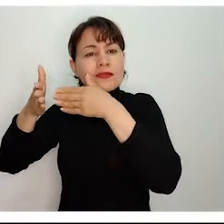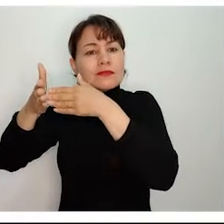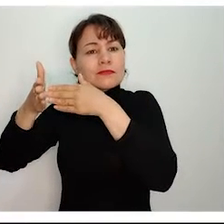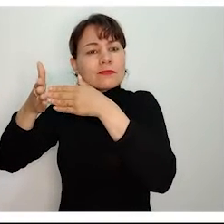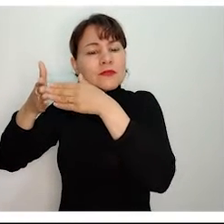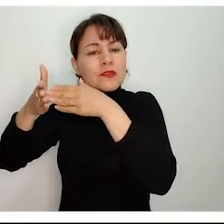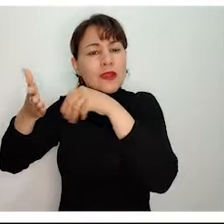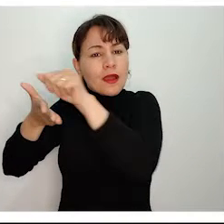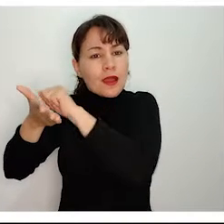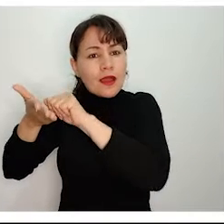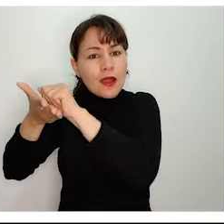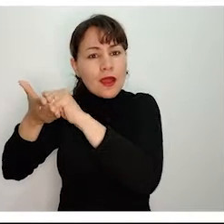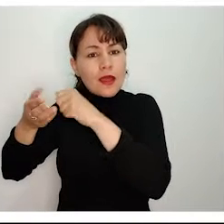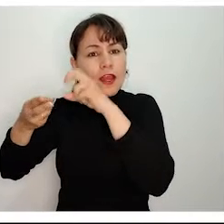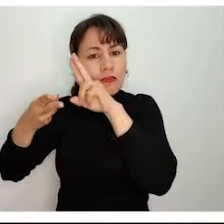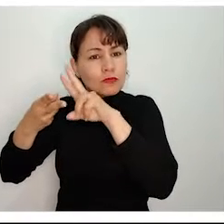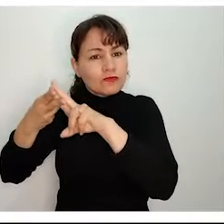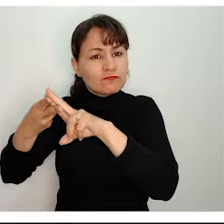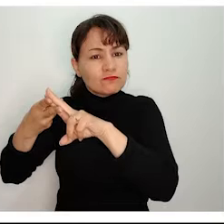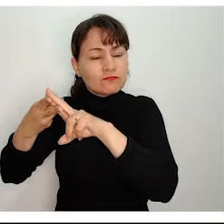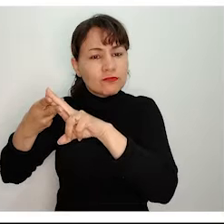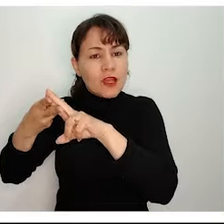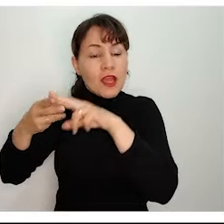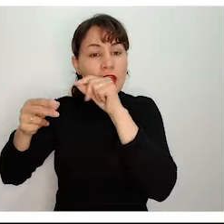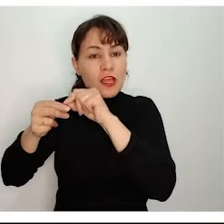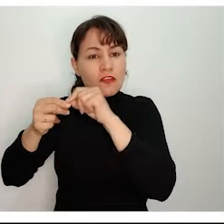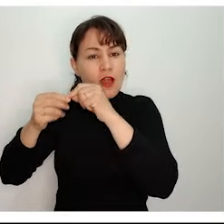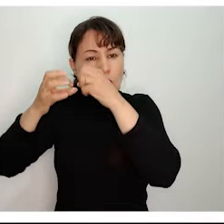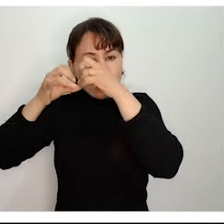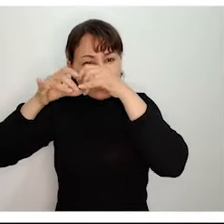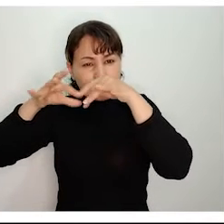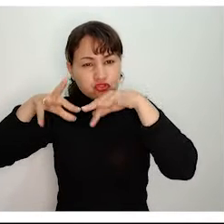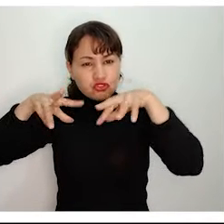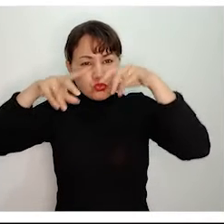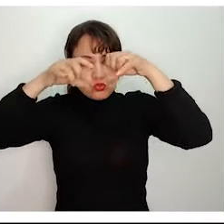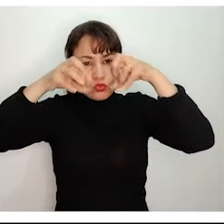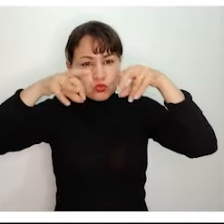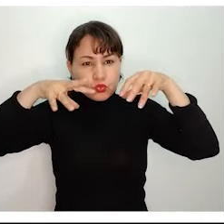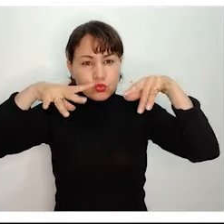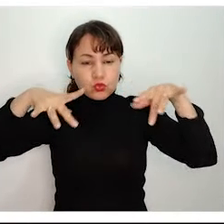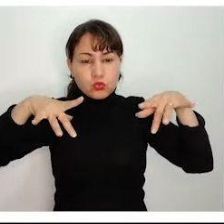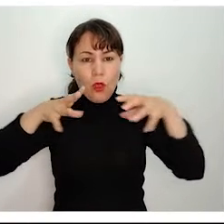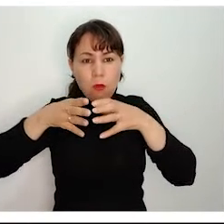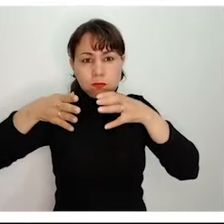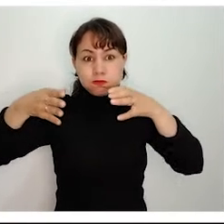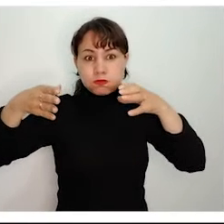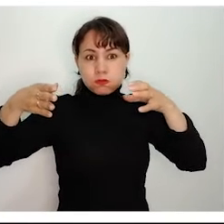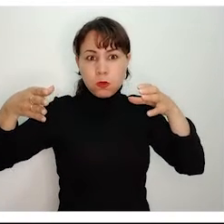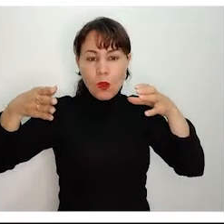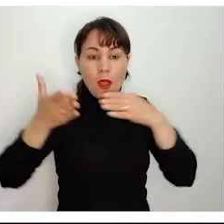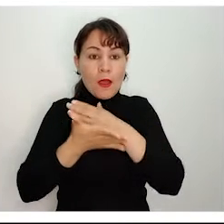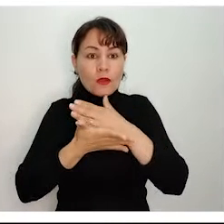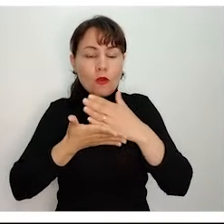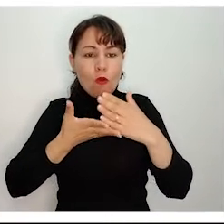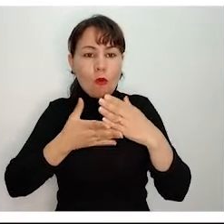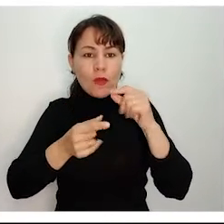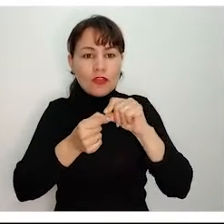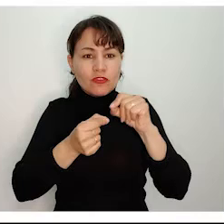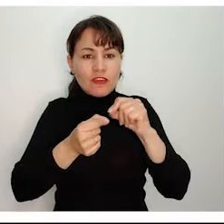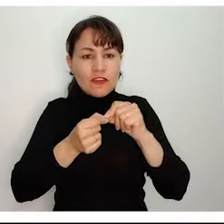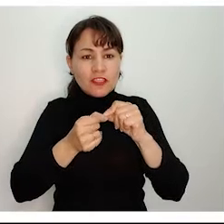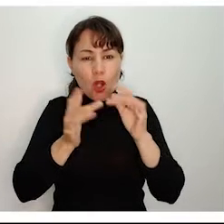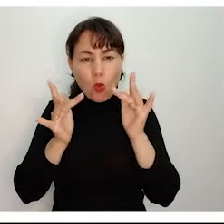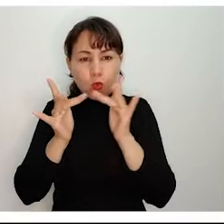caminham até o local onde eles vão permanecer, eles fazem essas ramificações, fazem esse crescimento,